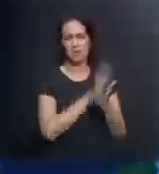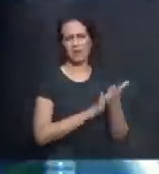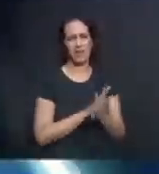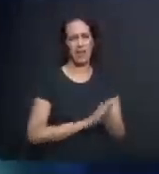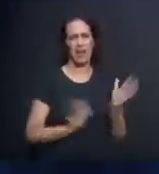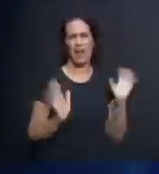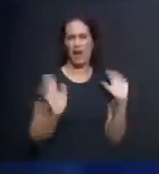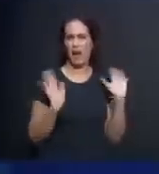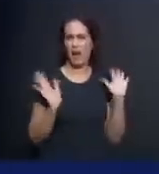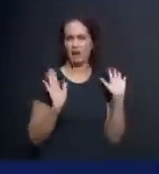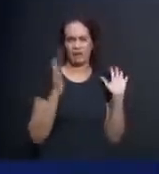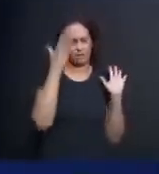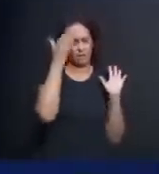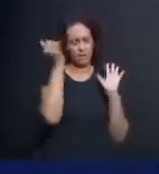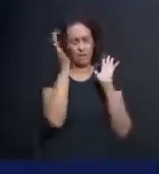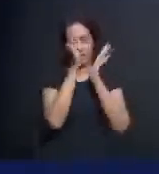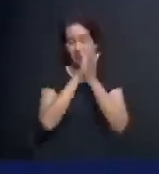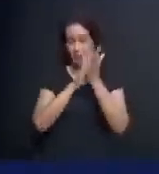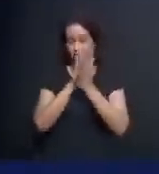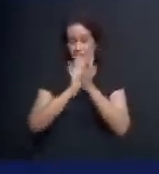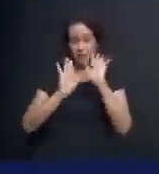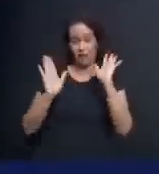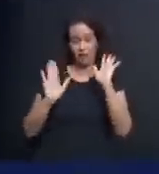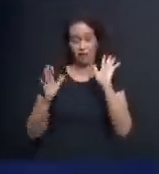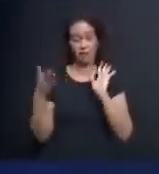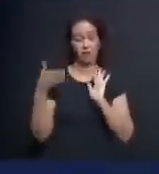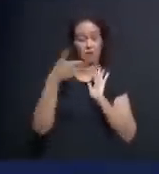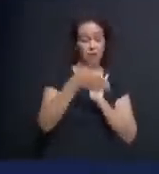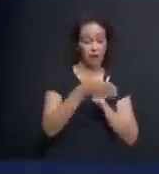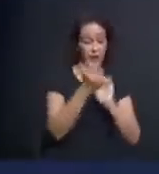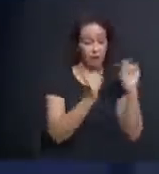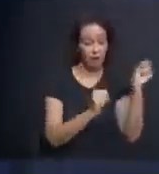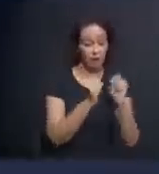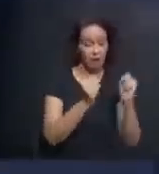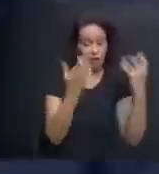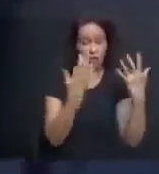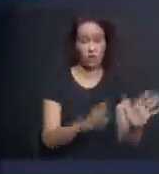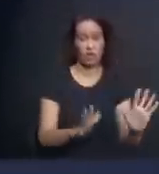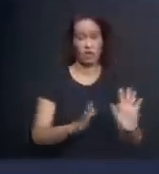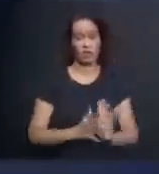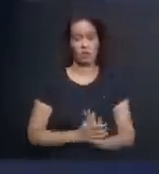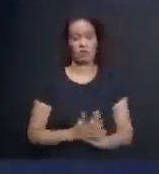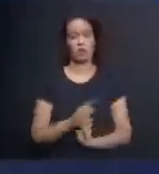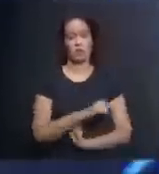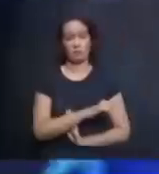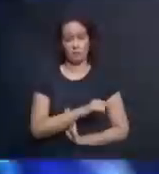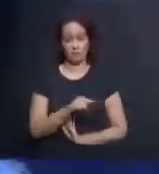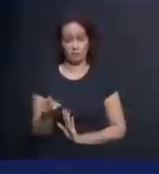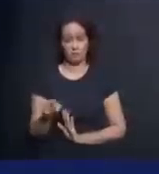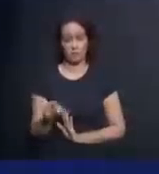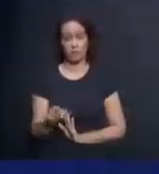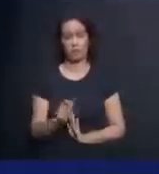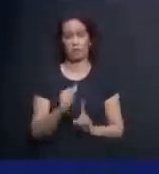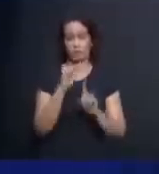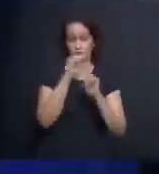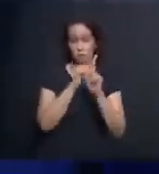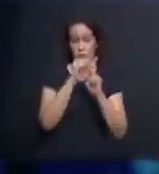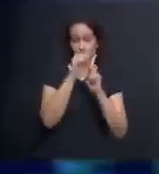não quero saber de nada, e eu não quero ir lá. Você vai me entregar um relatório todo último dia do mês, vai me